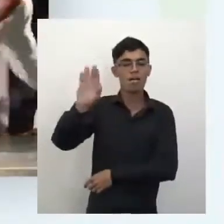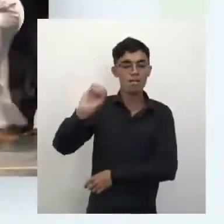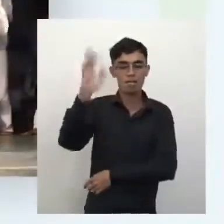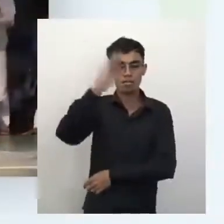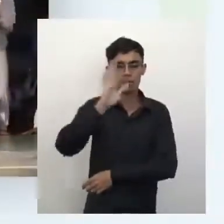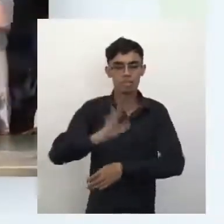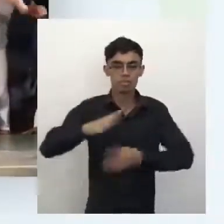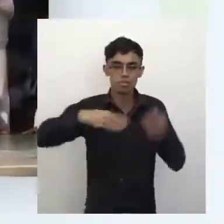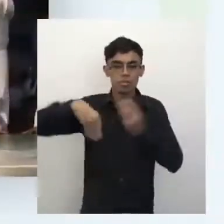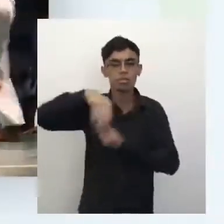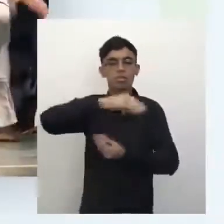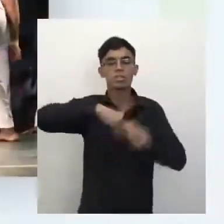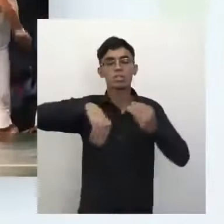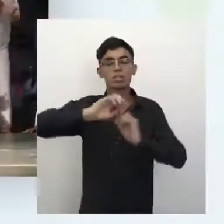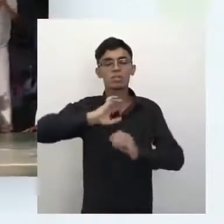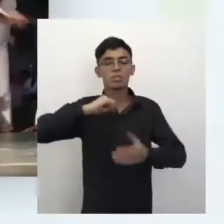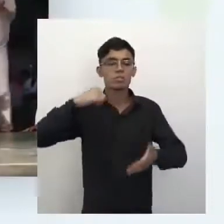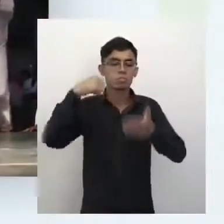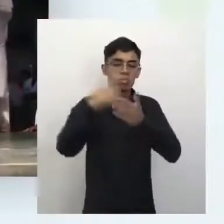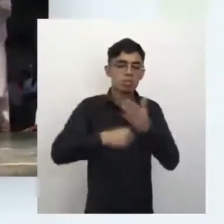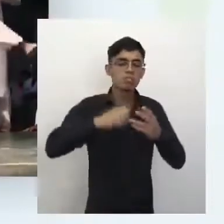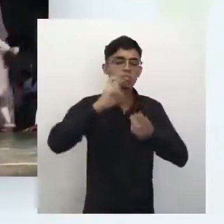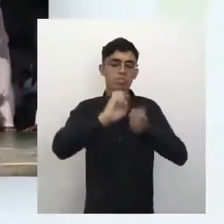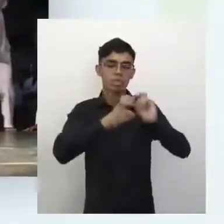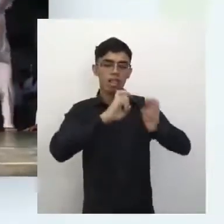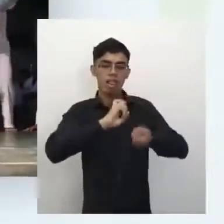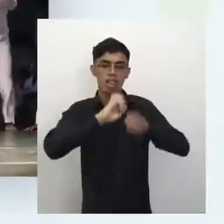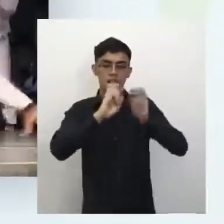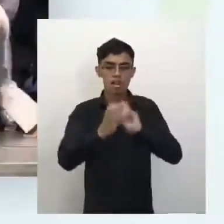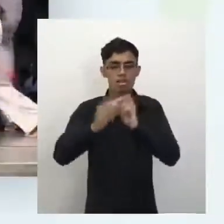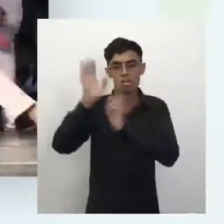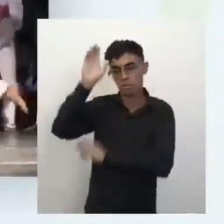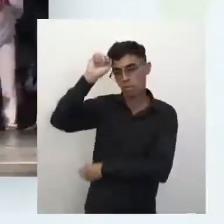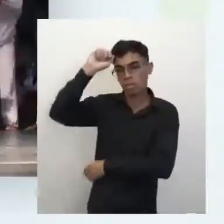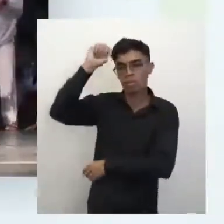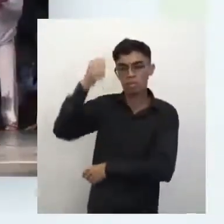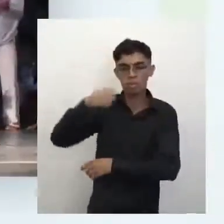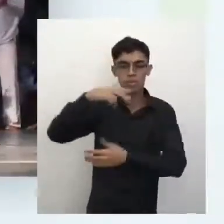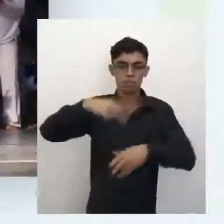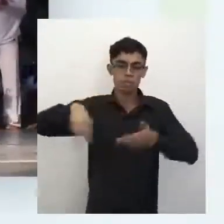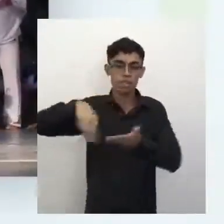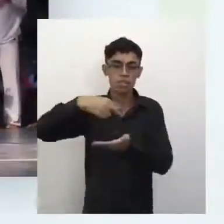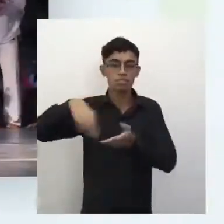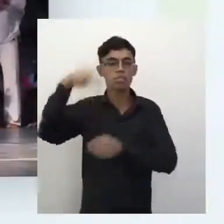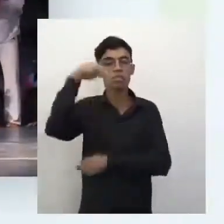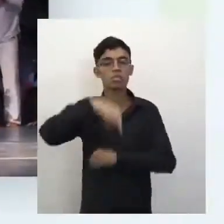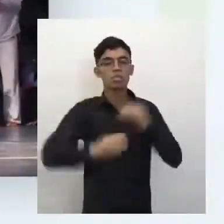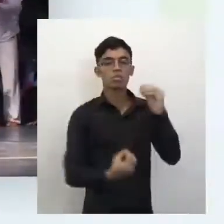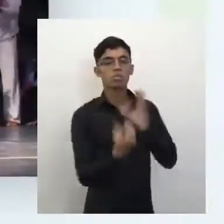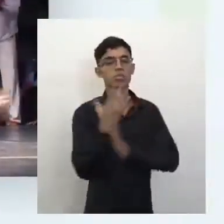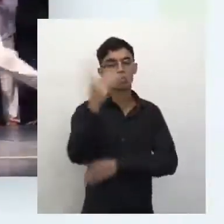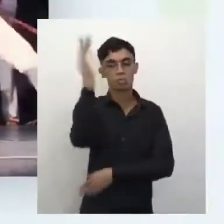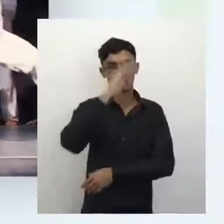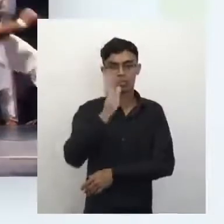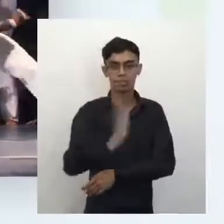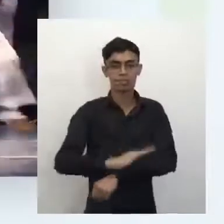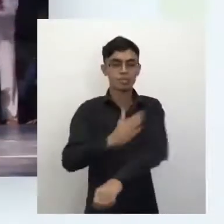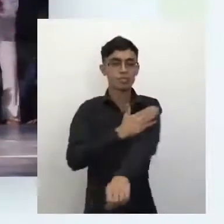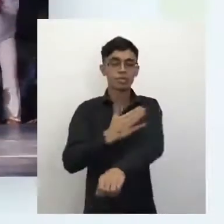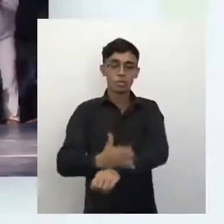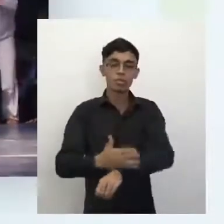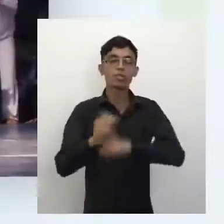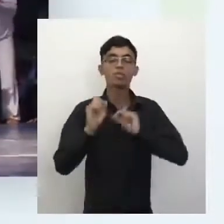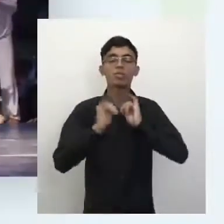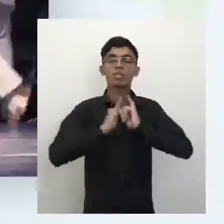uma mistura de muitas lutas, danças e rituais africanos que só deu origem aqui no Brasil. A camisa costuma dizer que a capoeira é